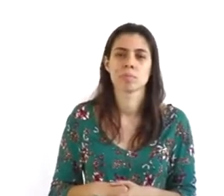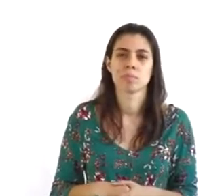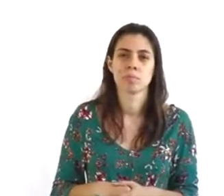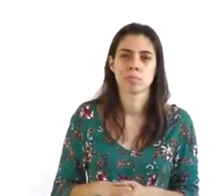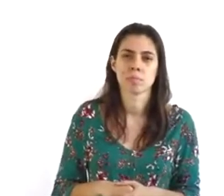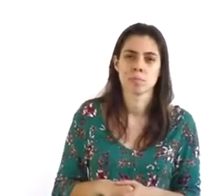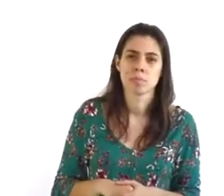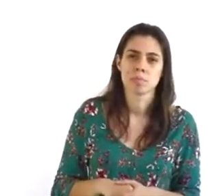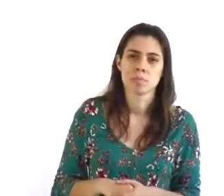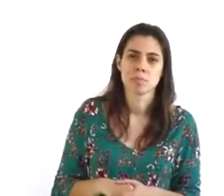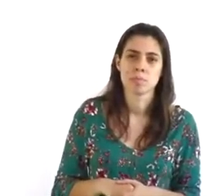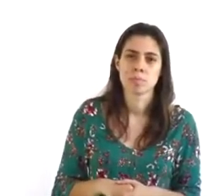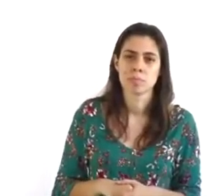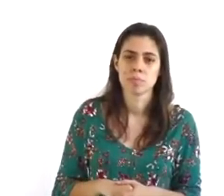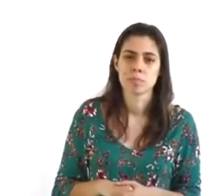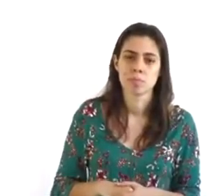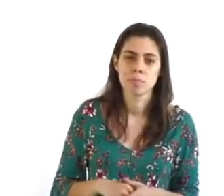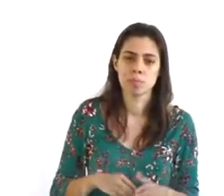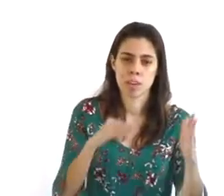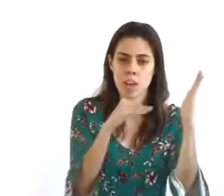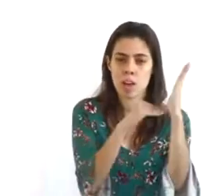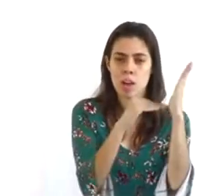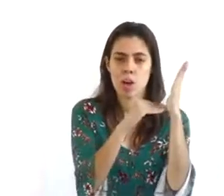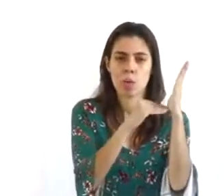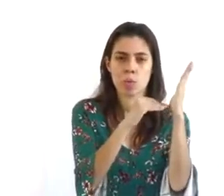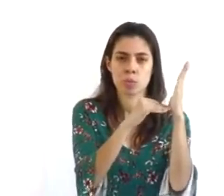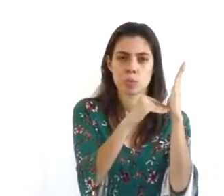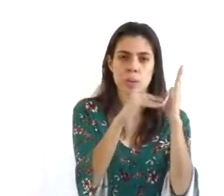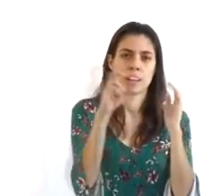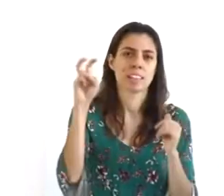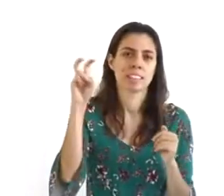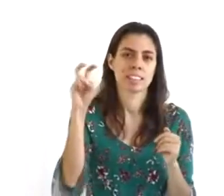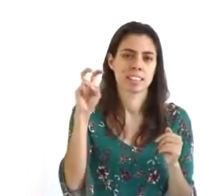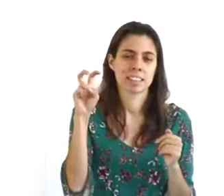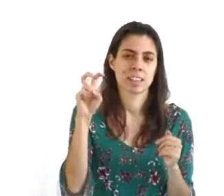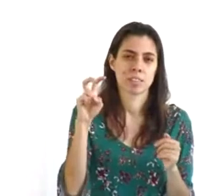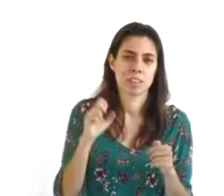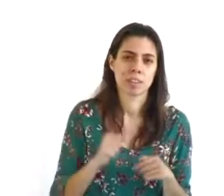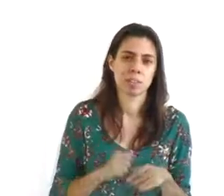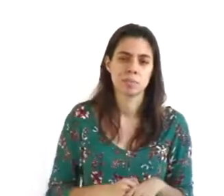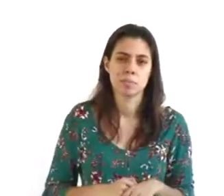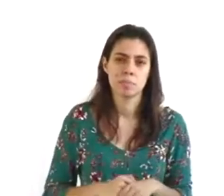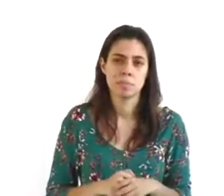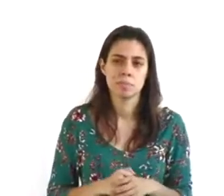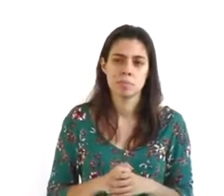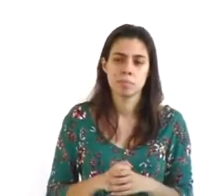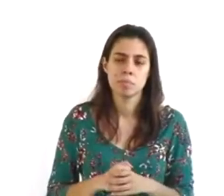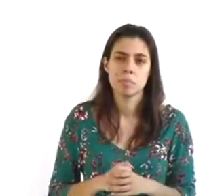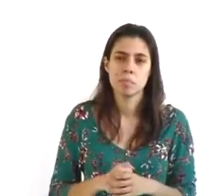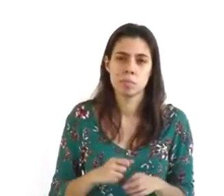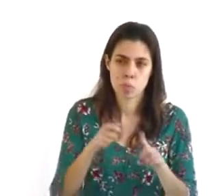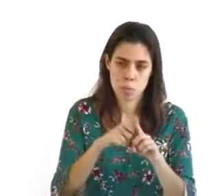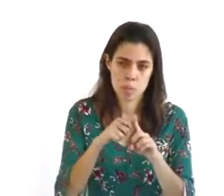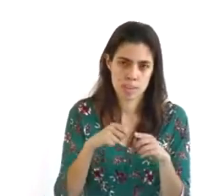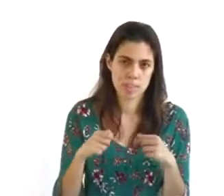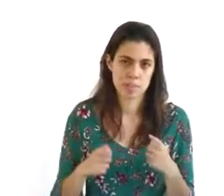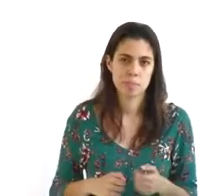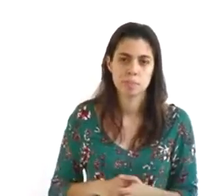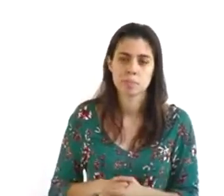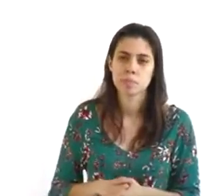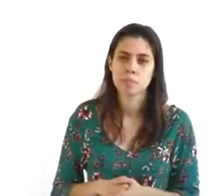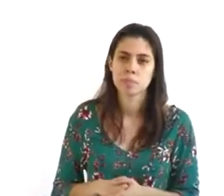a guardar a quinta-feira da última semana de novembro como o Dia Nacional de Ação de Graças. Num primeiro